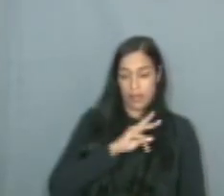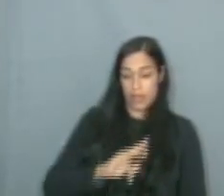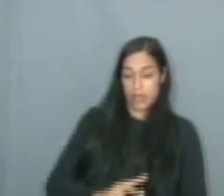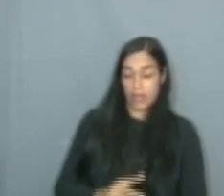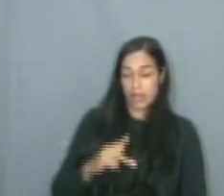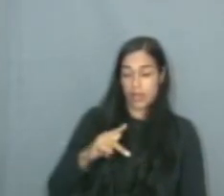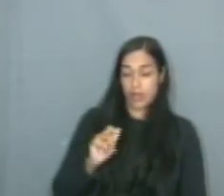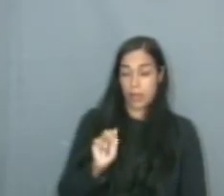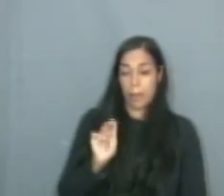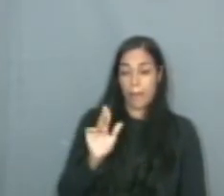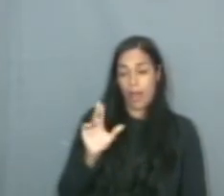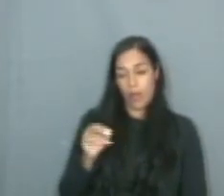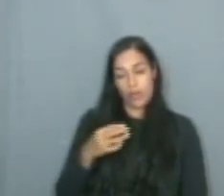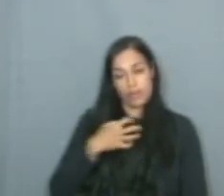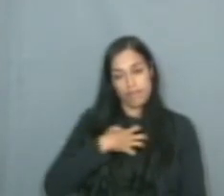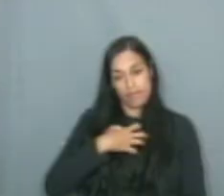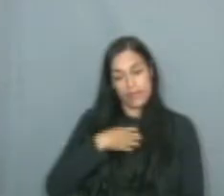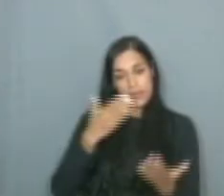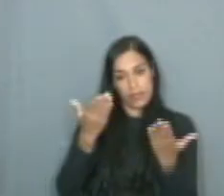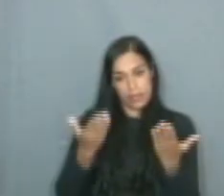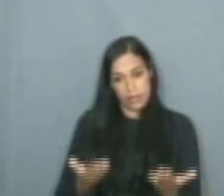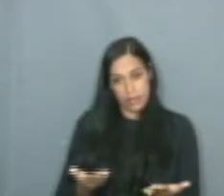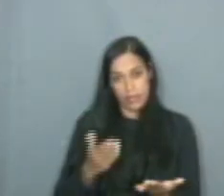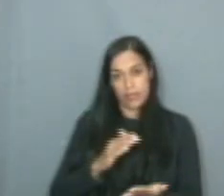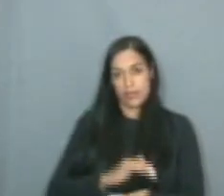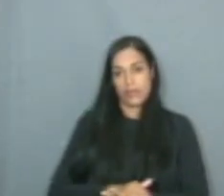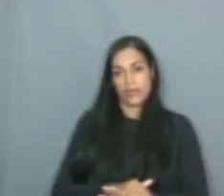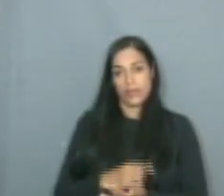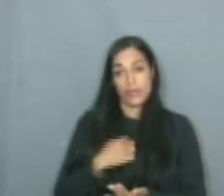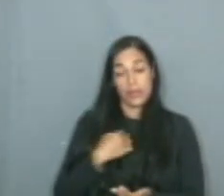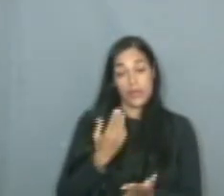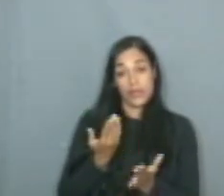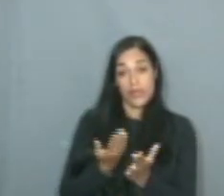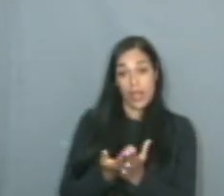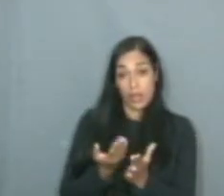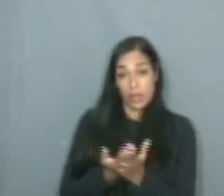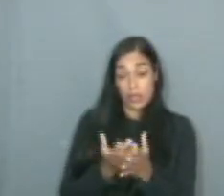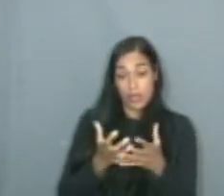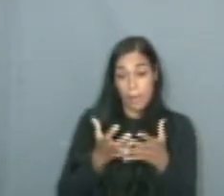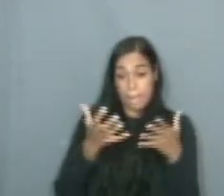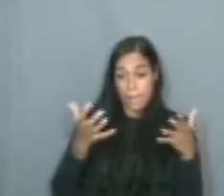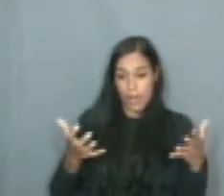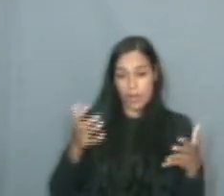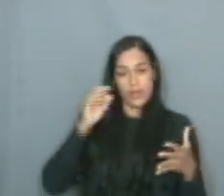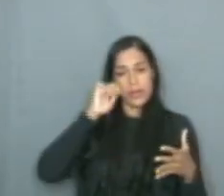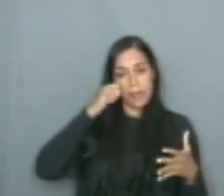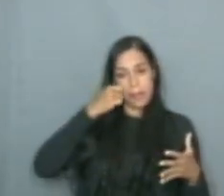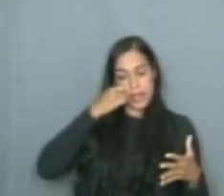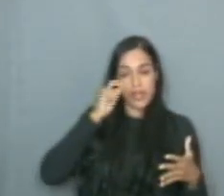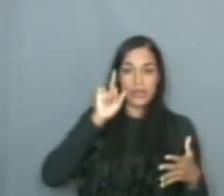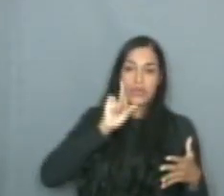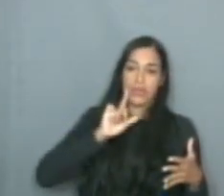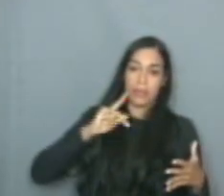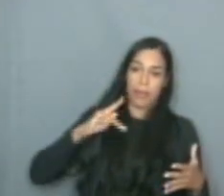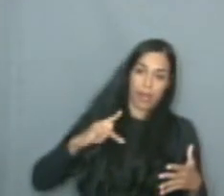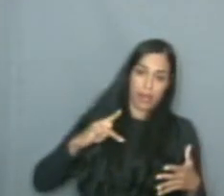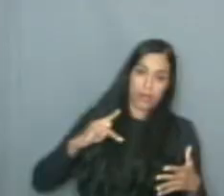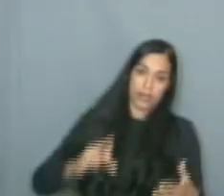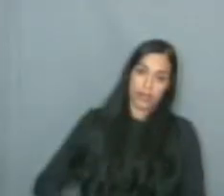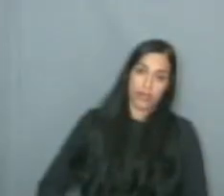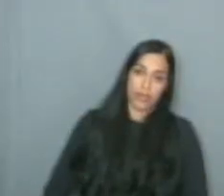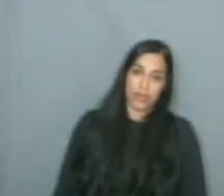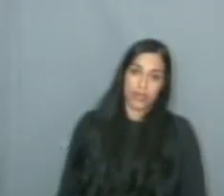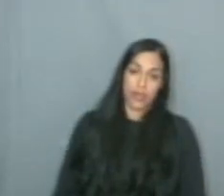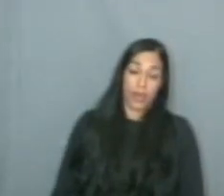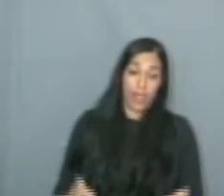apelar para a sensibilidade de Vossa Excelência, os meus estudantes, em sua maioria, eram pretos e pardos. E ao terminar o